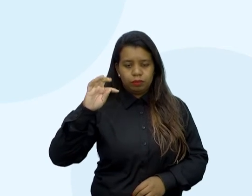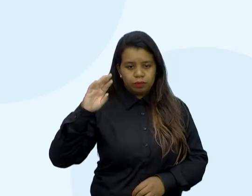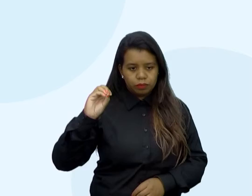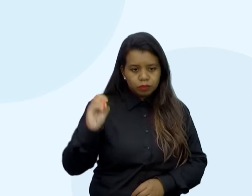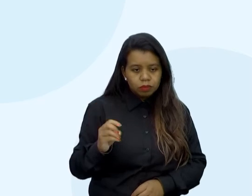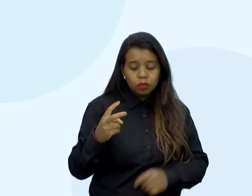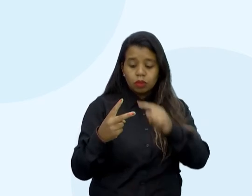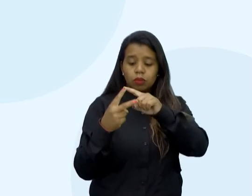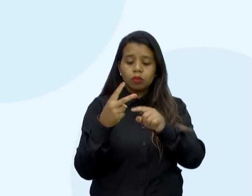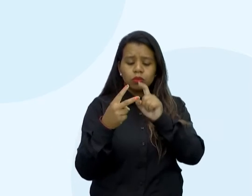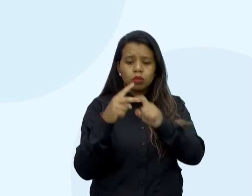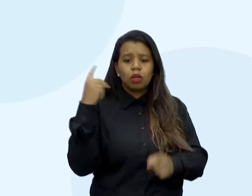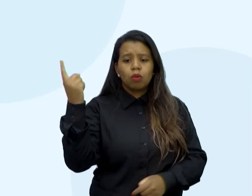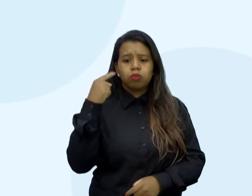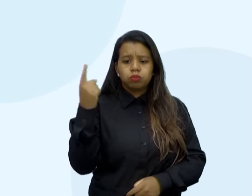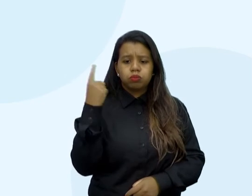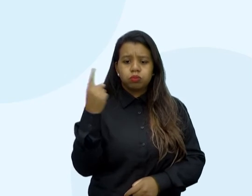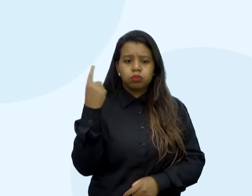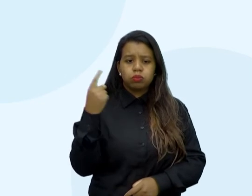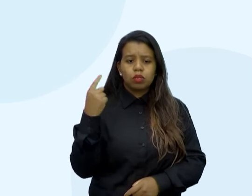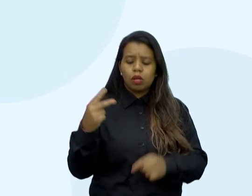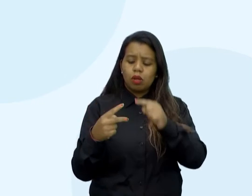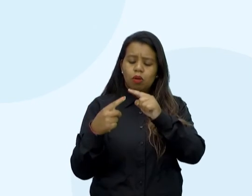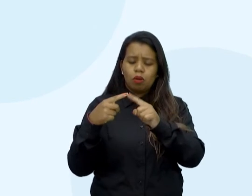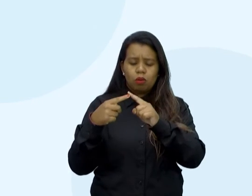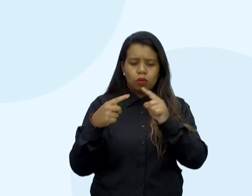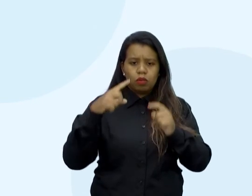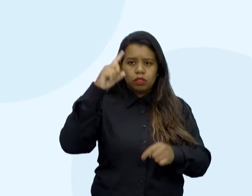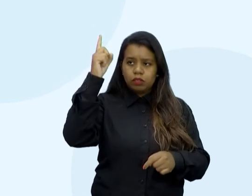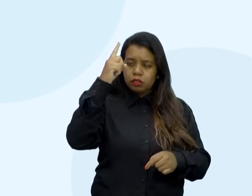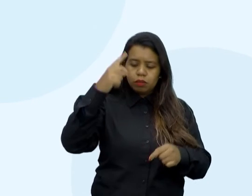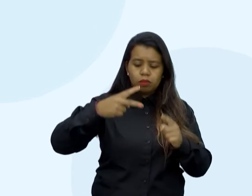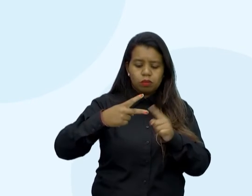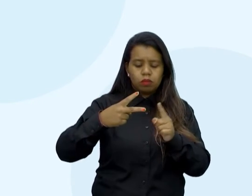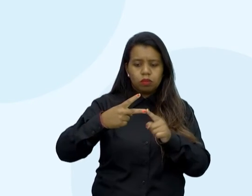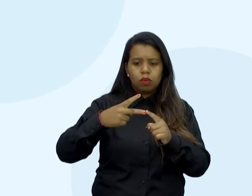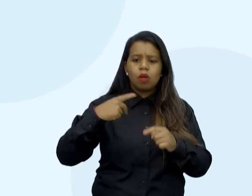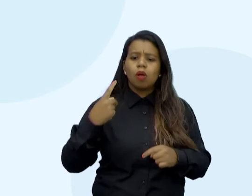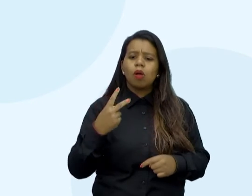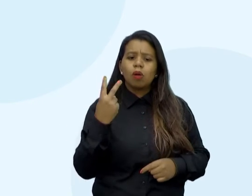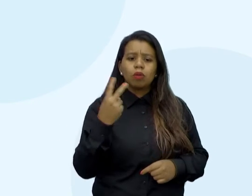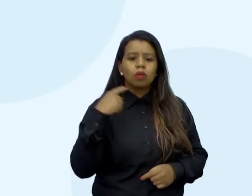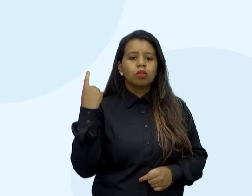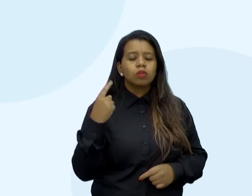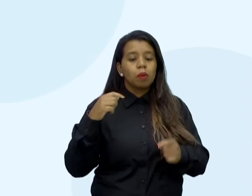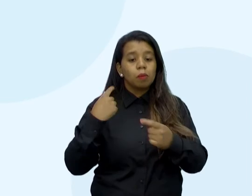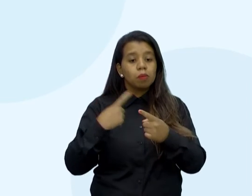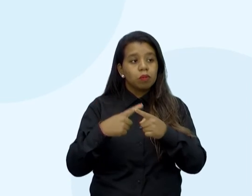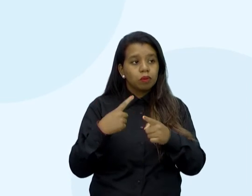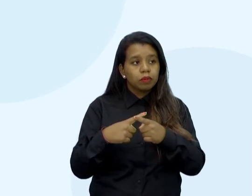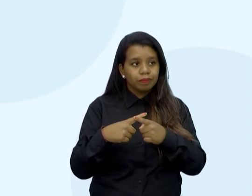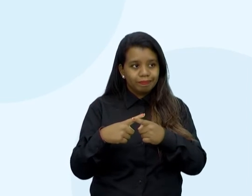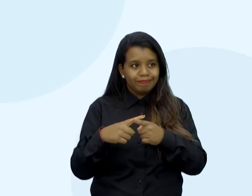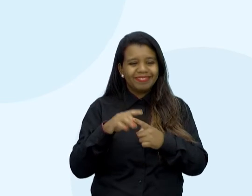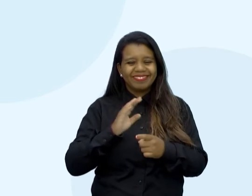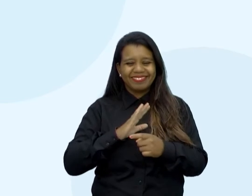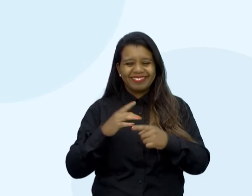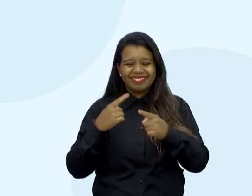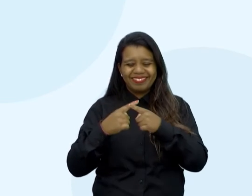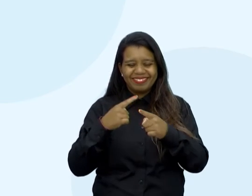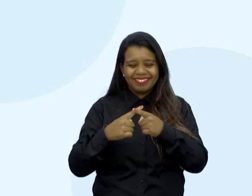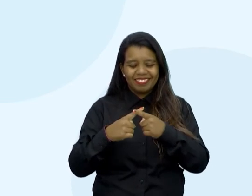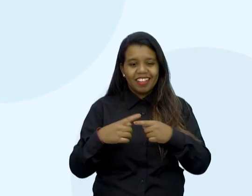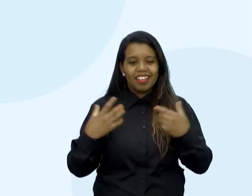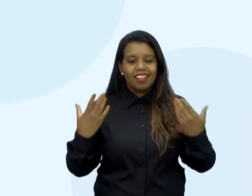uma secundária que está lá na parte traseira dele? É justamente por um exercício óbvio de pensamento que, você